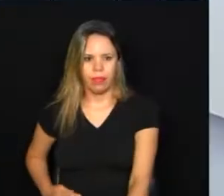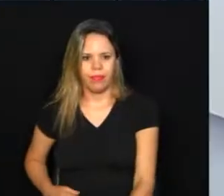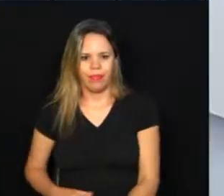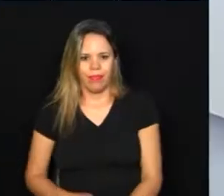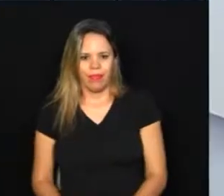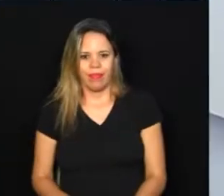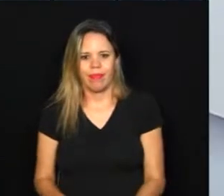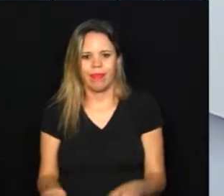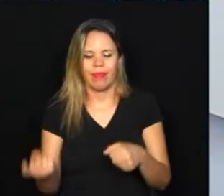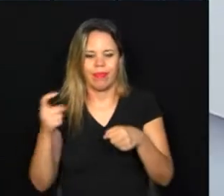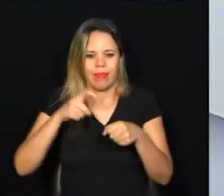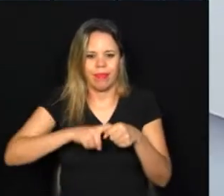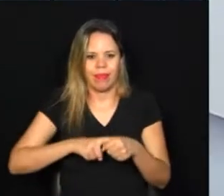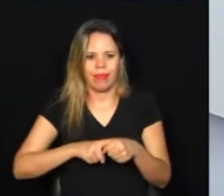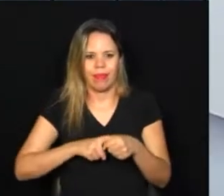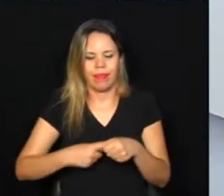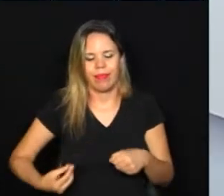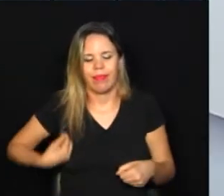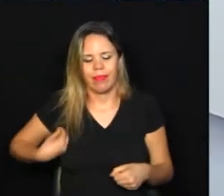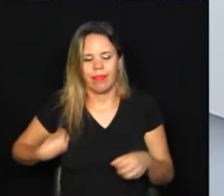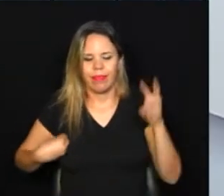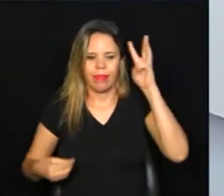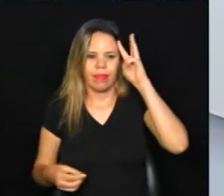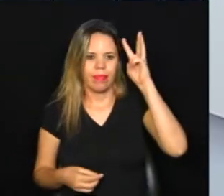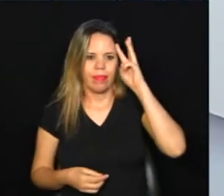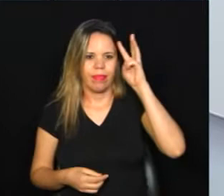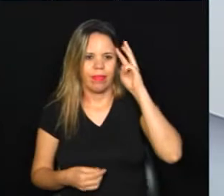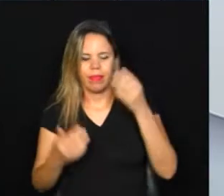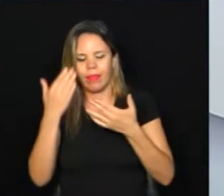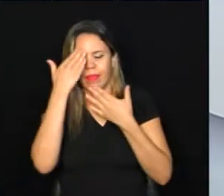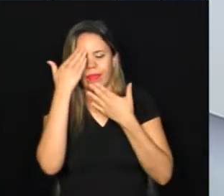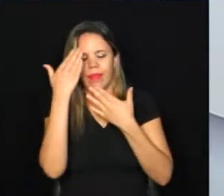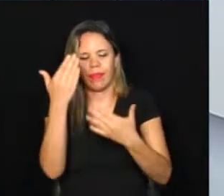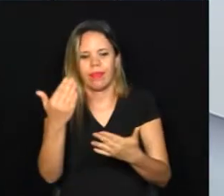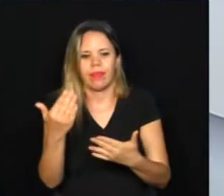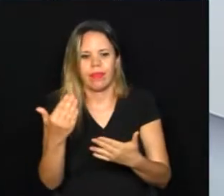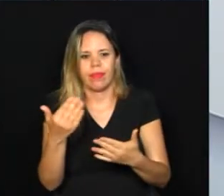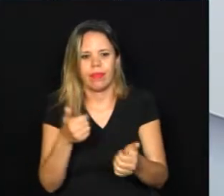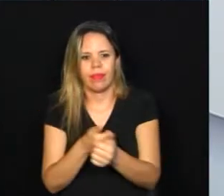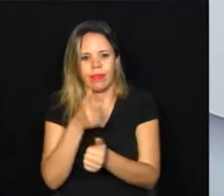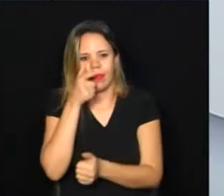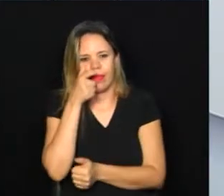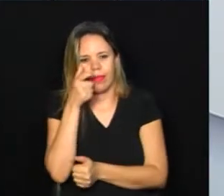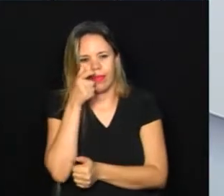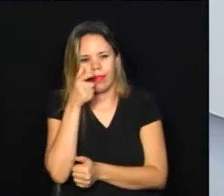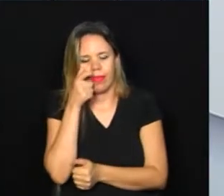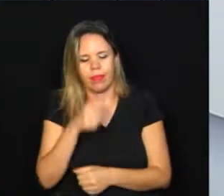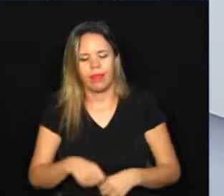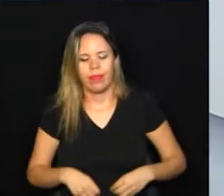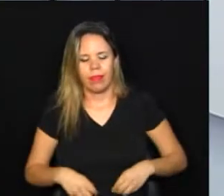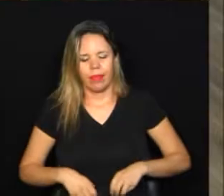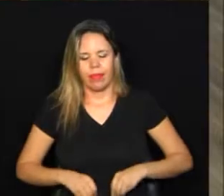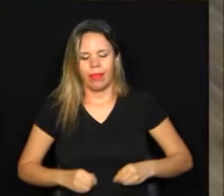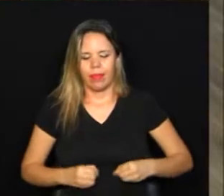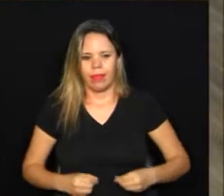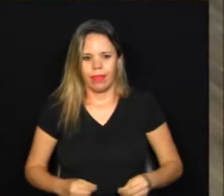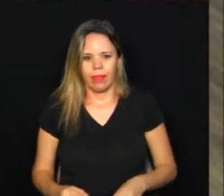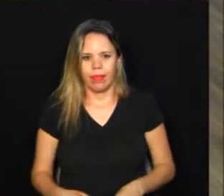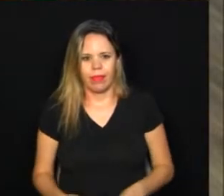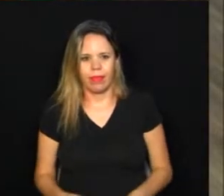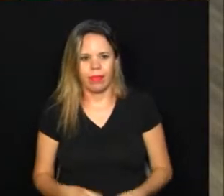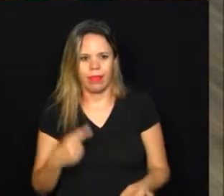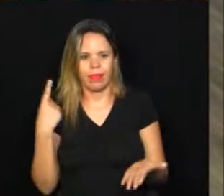Câmara Total de volta ao vivo nesta terça-feira. Muito obrigado pela sua companhia e audiência. E